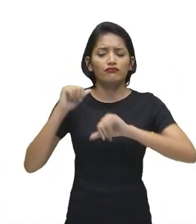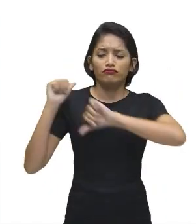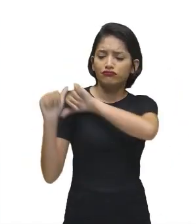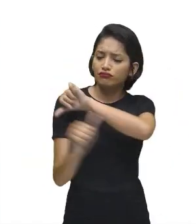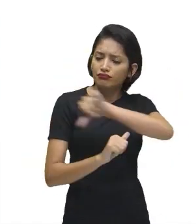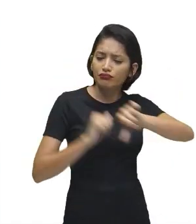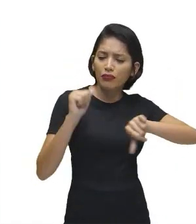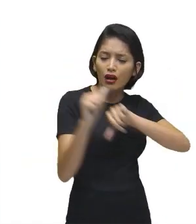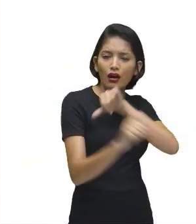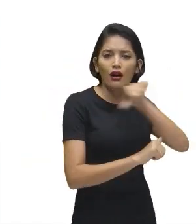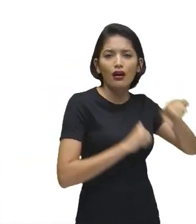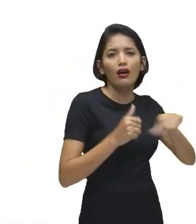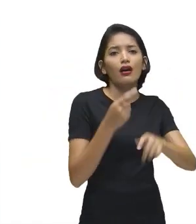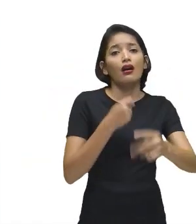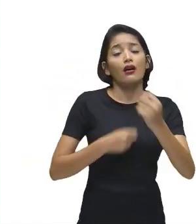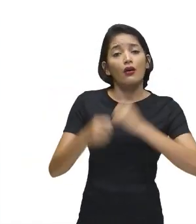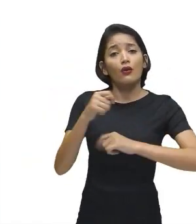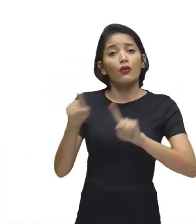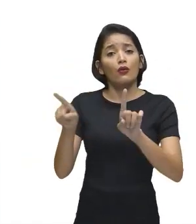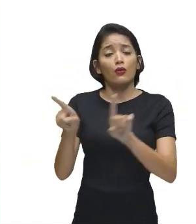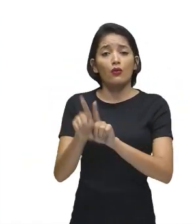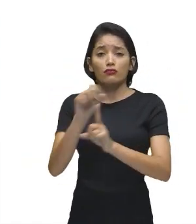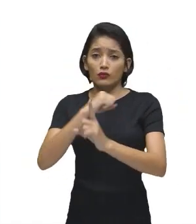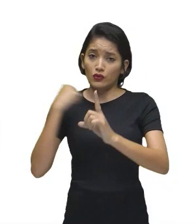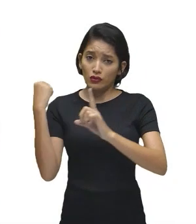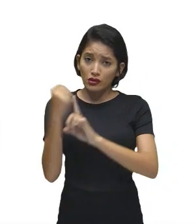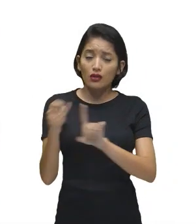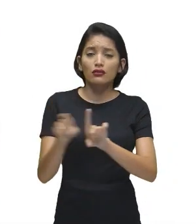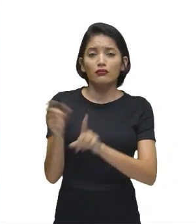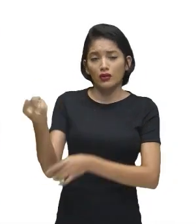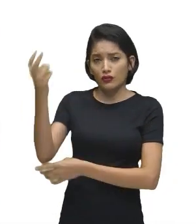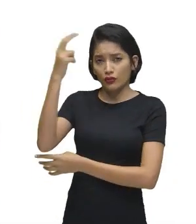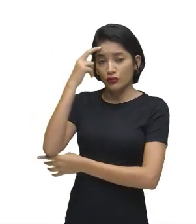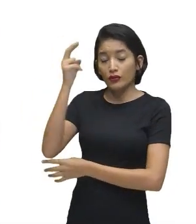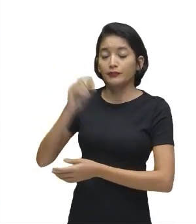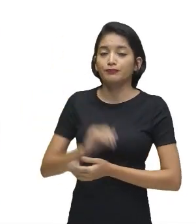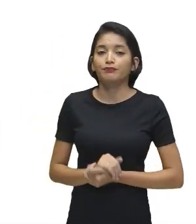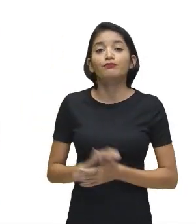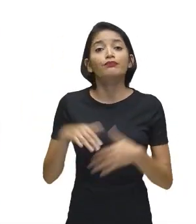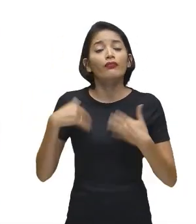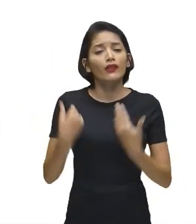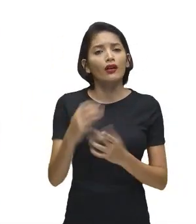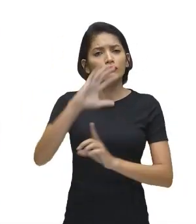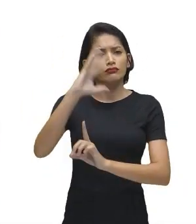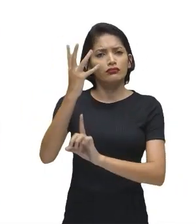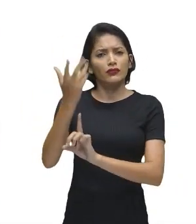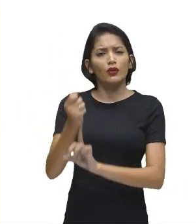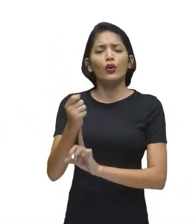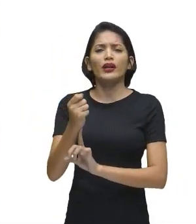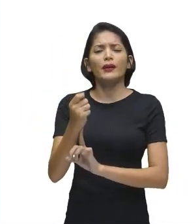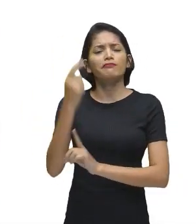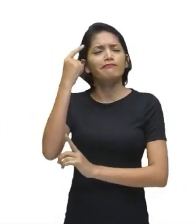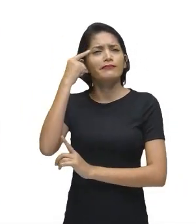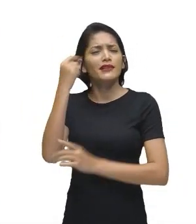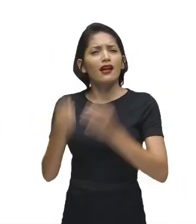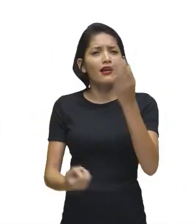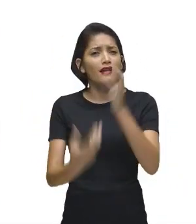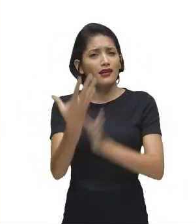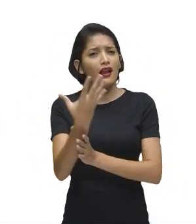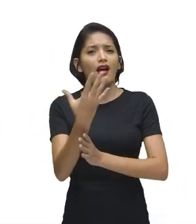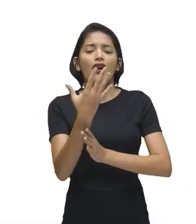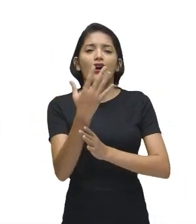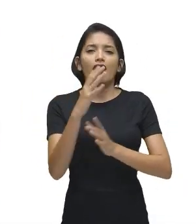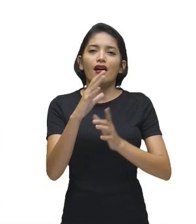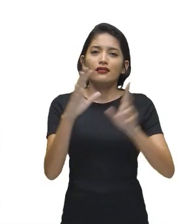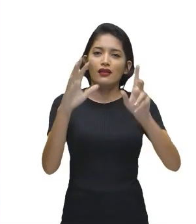mudanças econômicas, sociais, culturais. Então, os artistas, eles resolveram também inovar na arte, ou seja, já